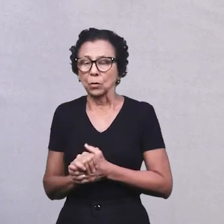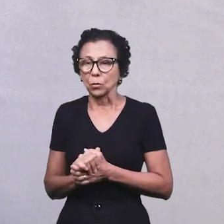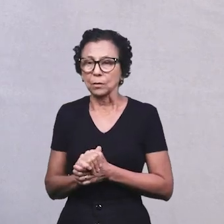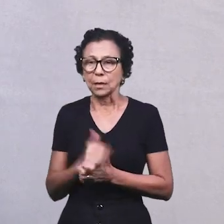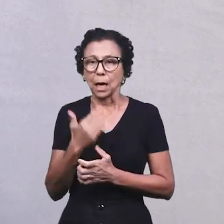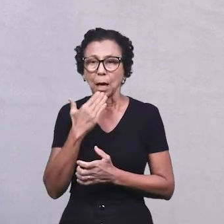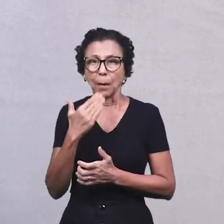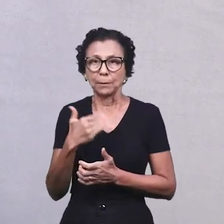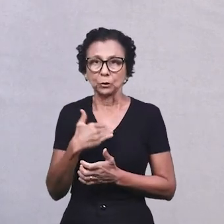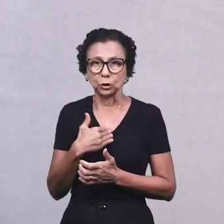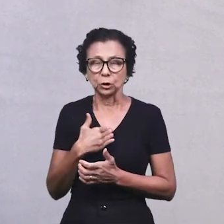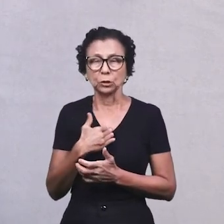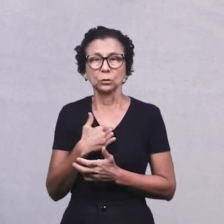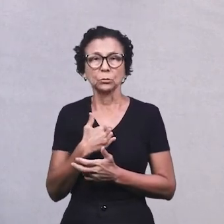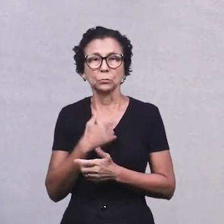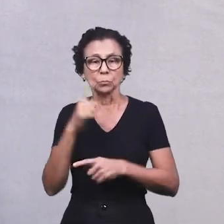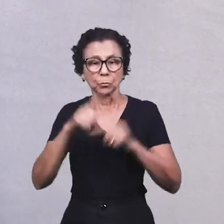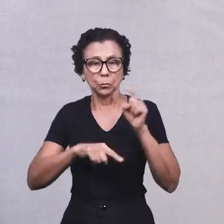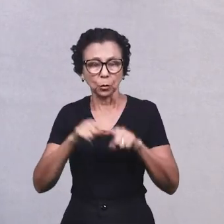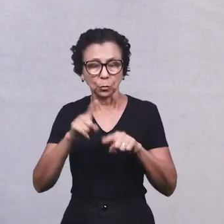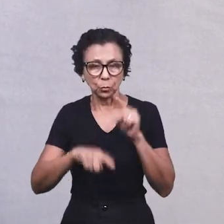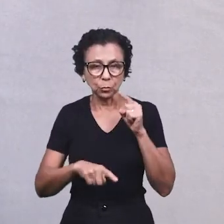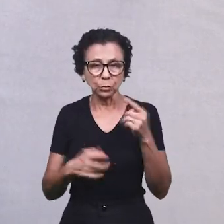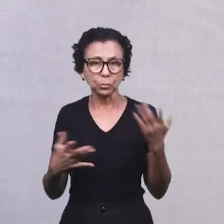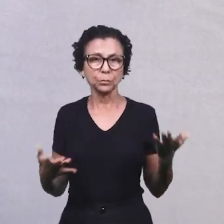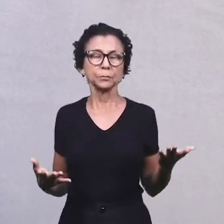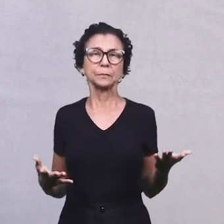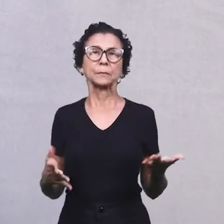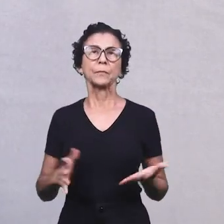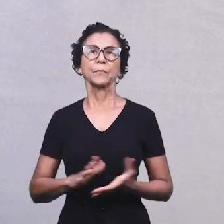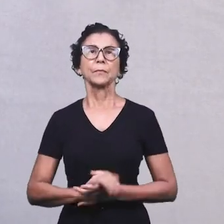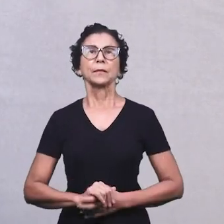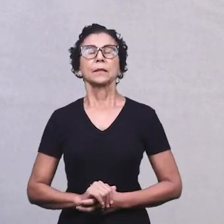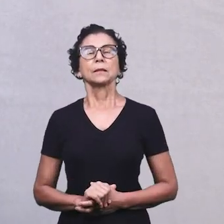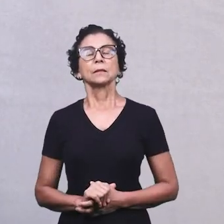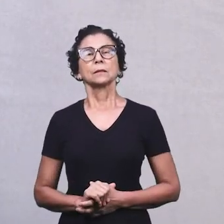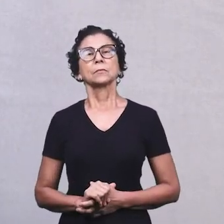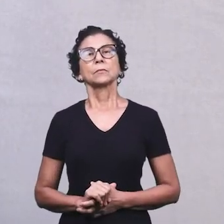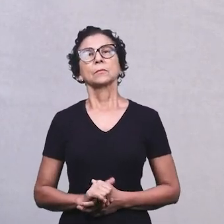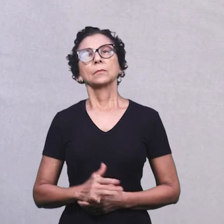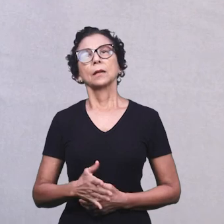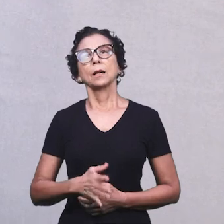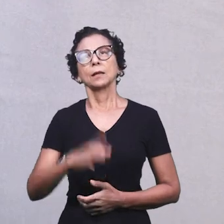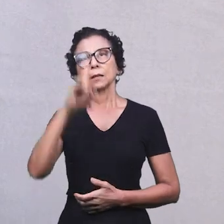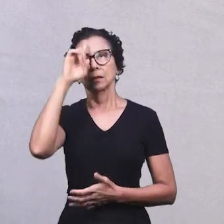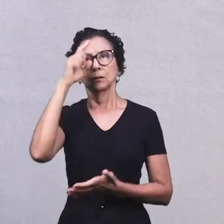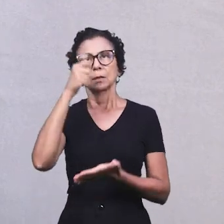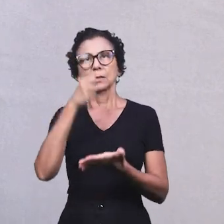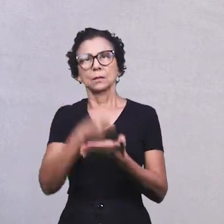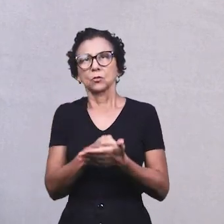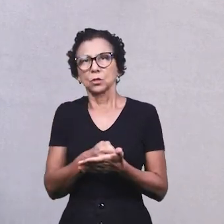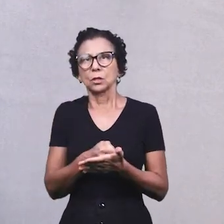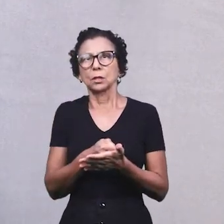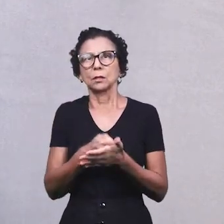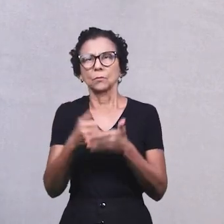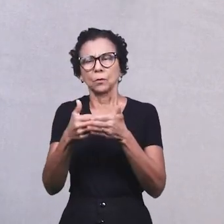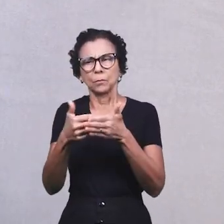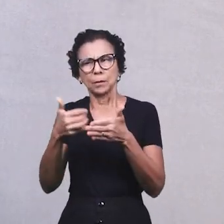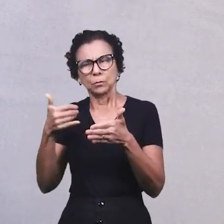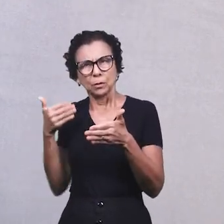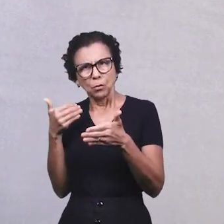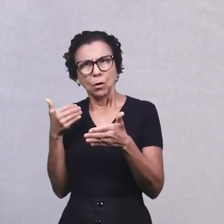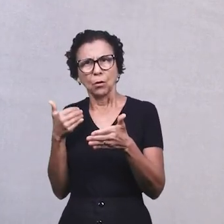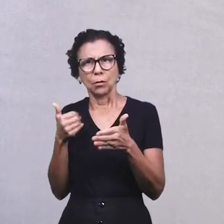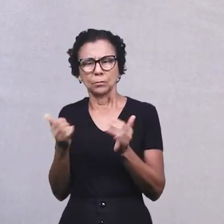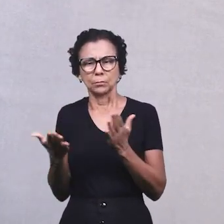de decisão, de momentos de tomar de decisão, foi quando a gente decidiu. E aí isso é recente,